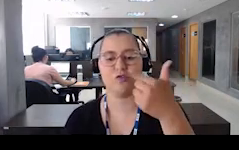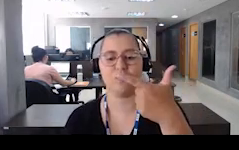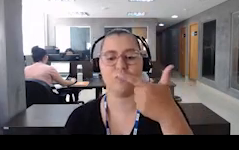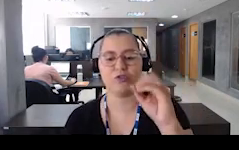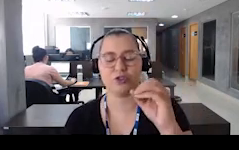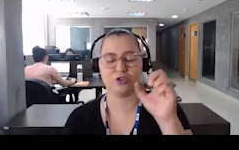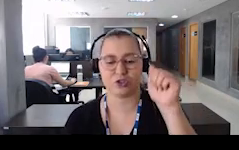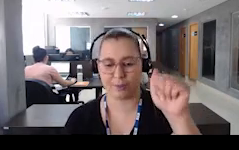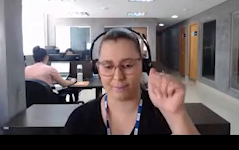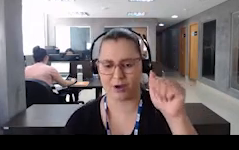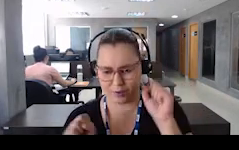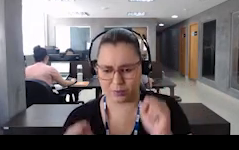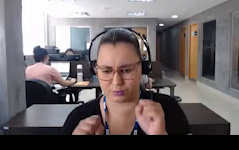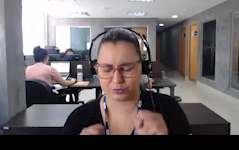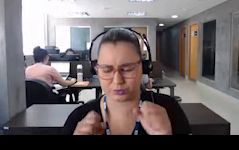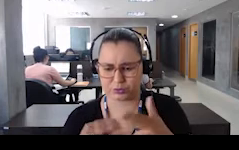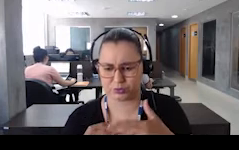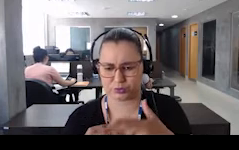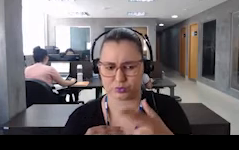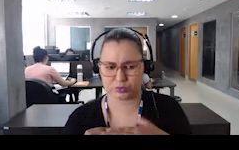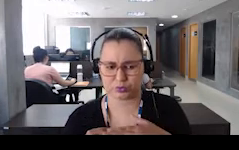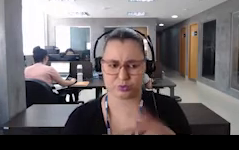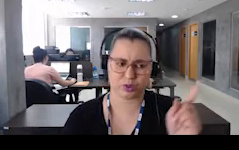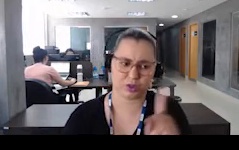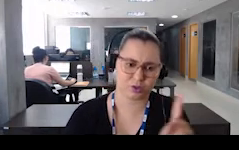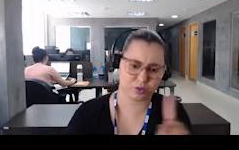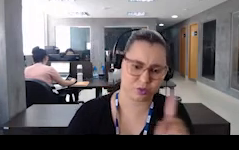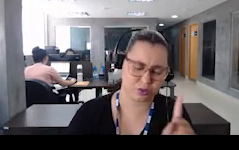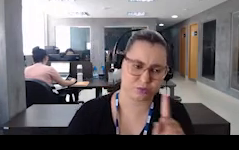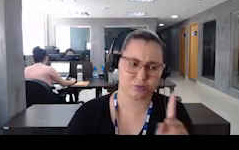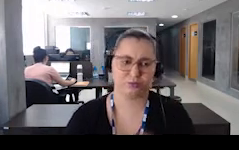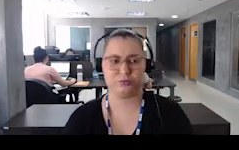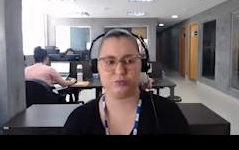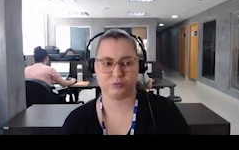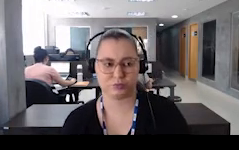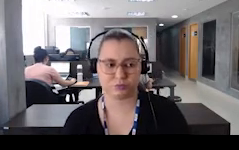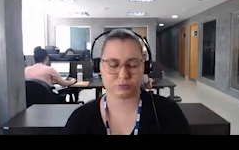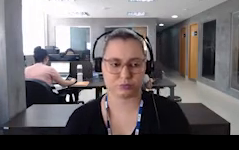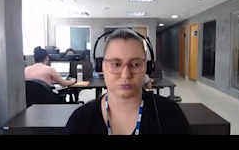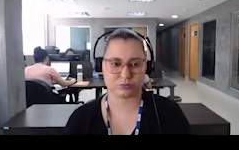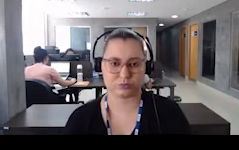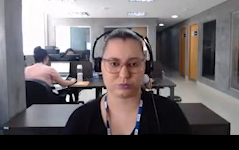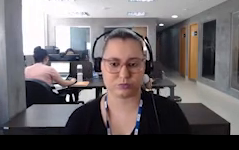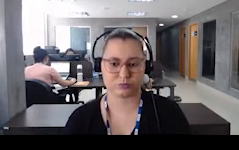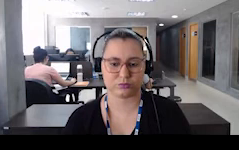acionamento dessas lâmpadas, né? Então, vou mostrar aqui para vocês novamente, ó, o contator.